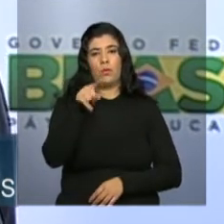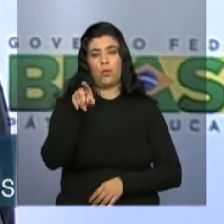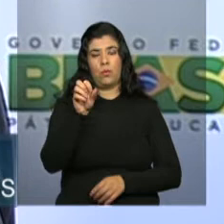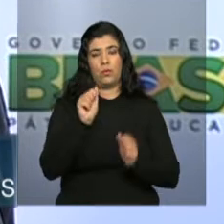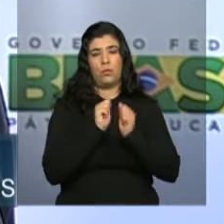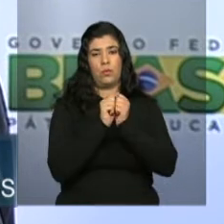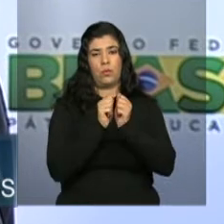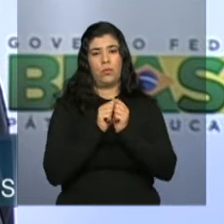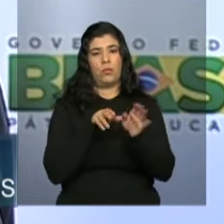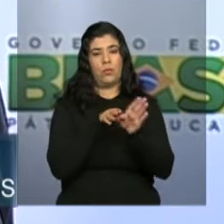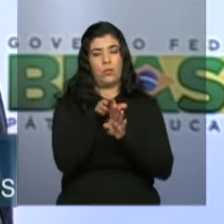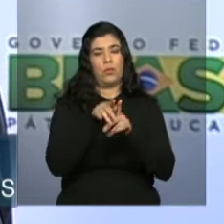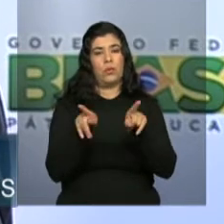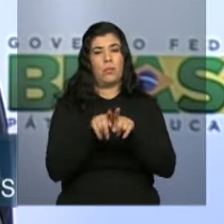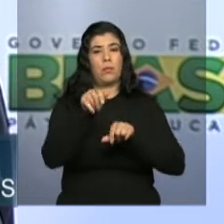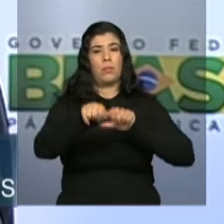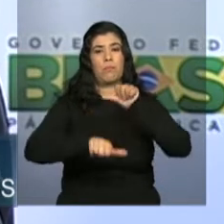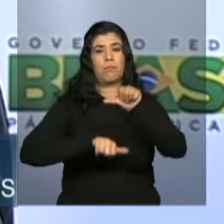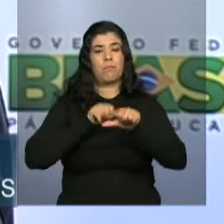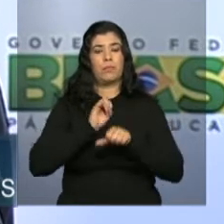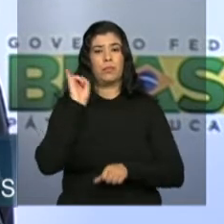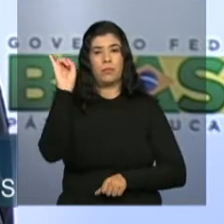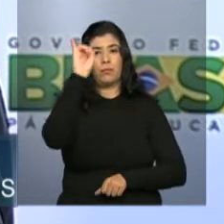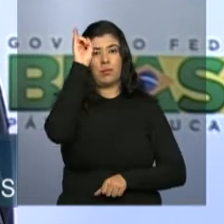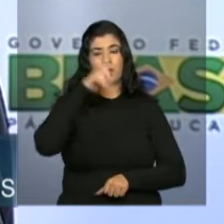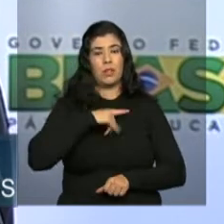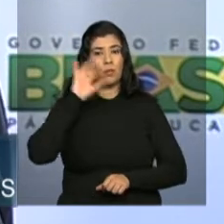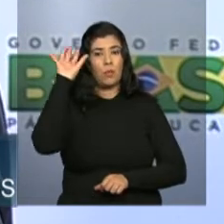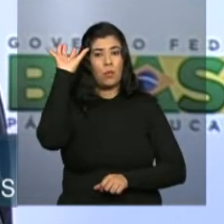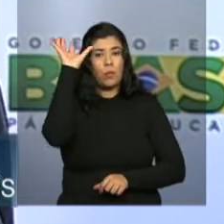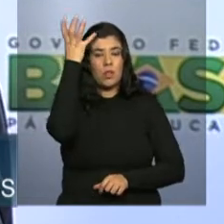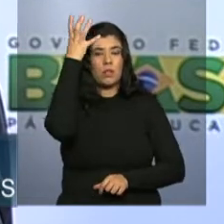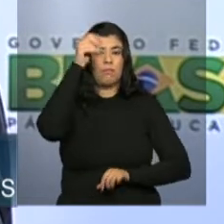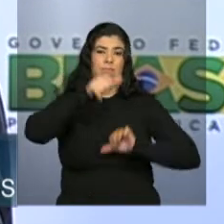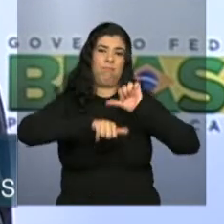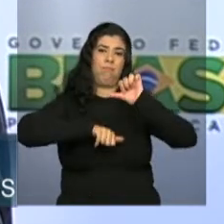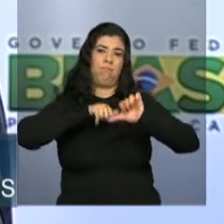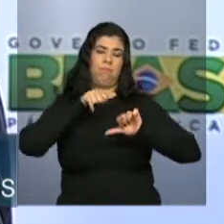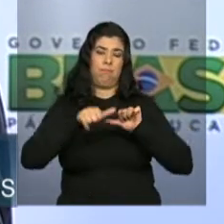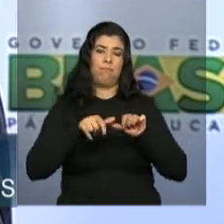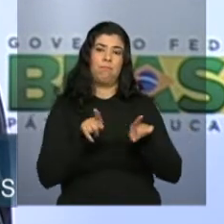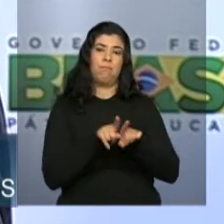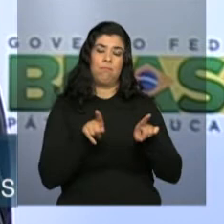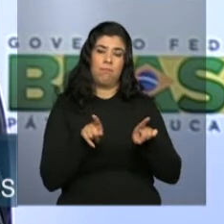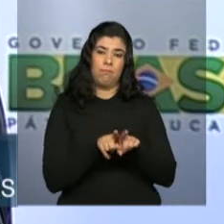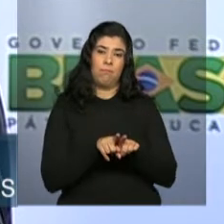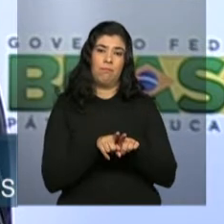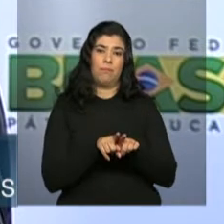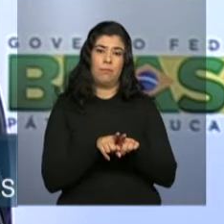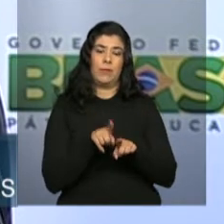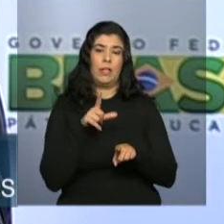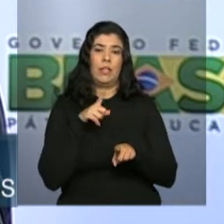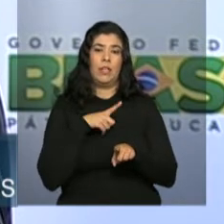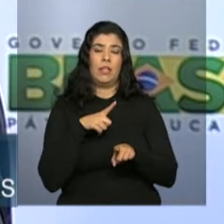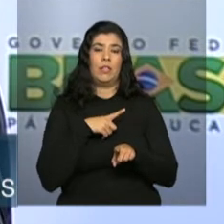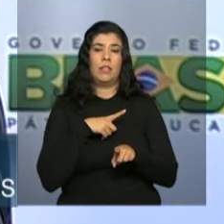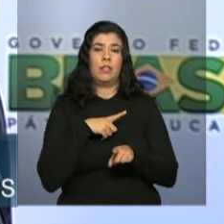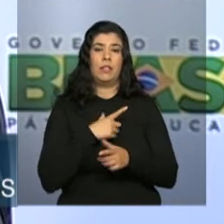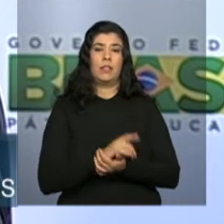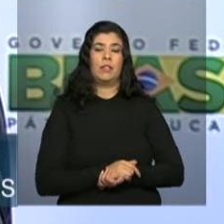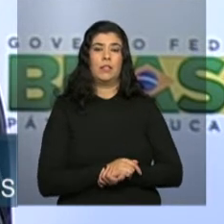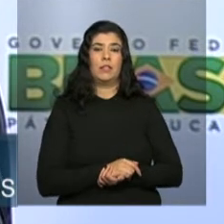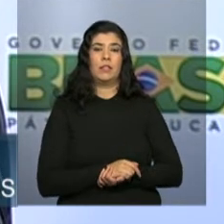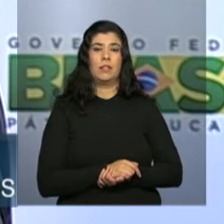Nós temos uma mudanças importantes do ponto de vista climático acontecer no país e temos também aí a